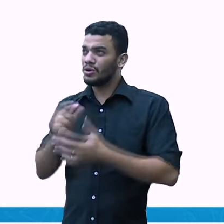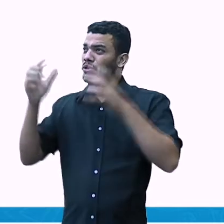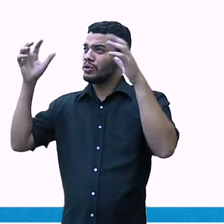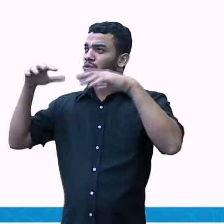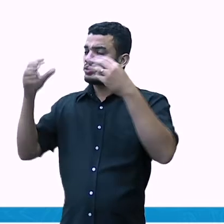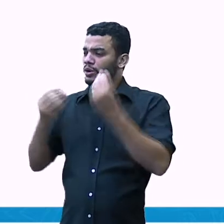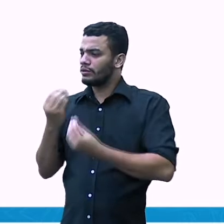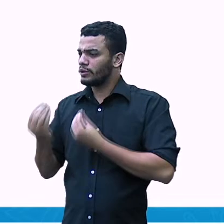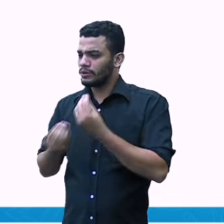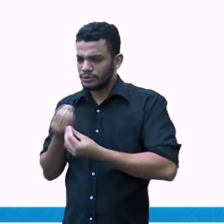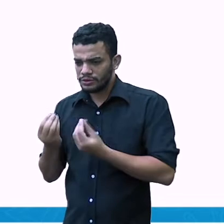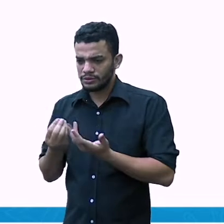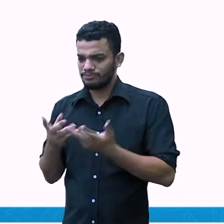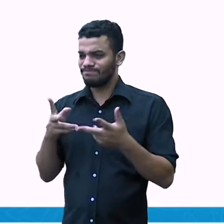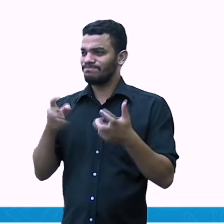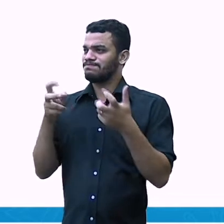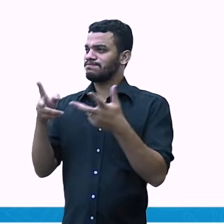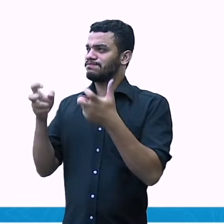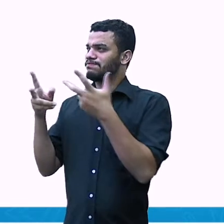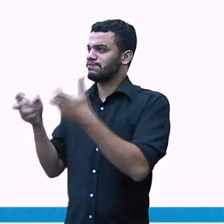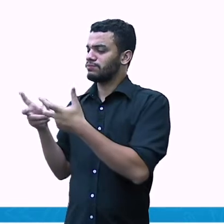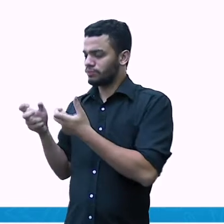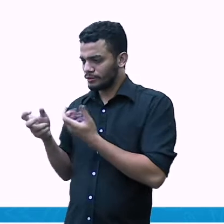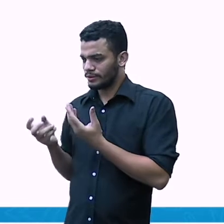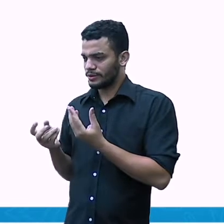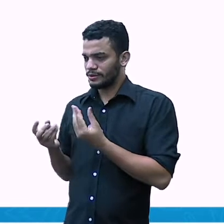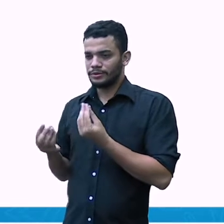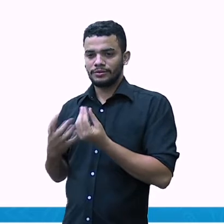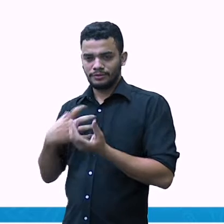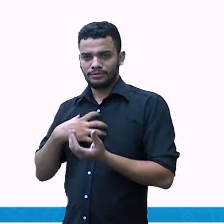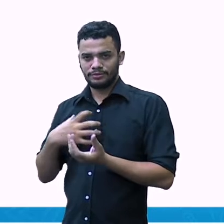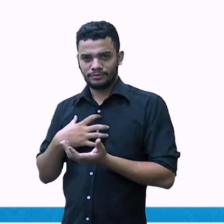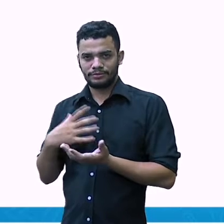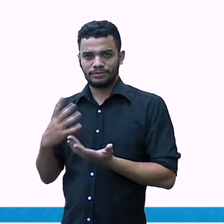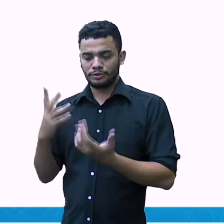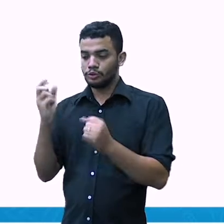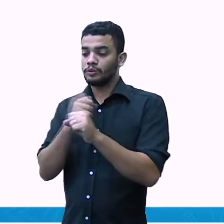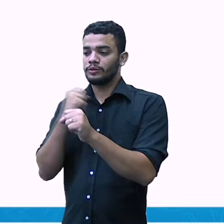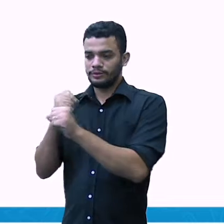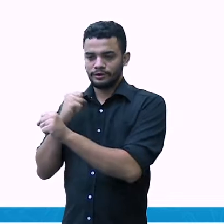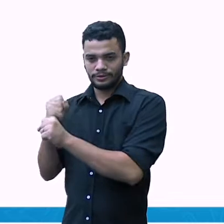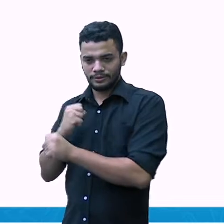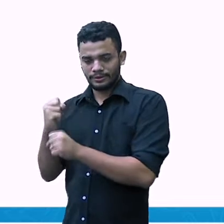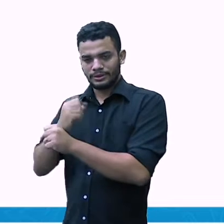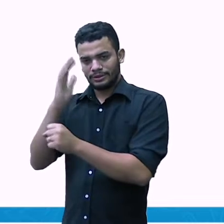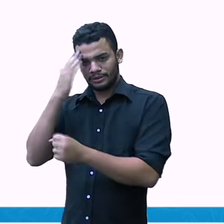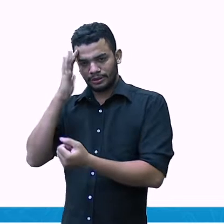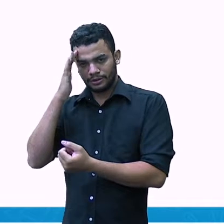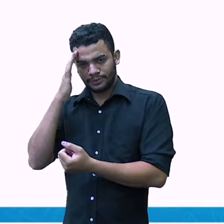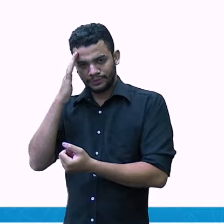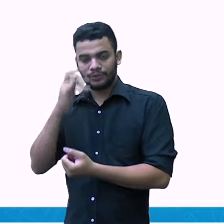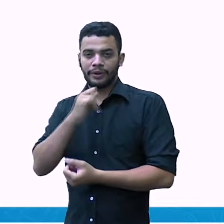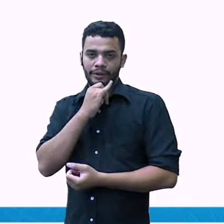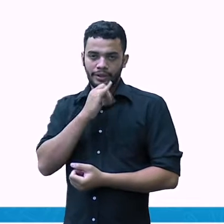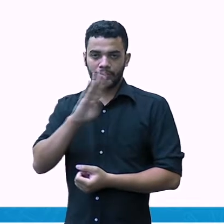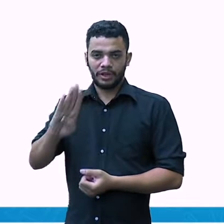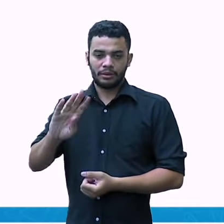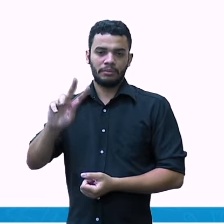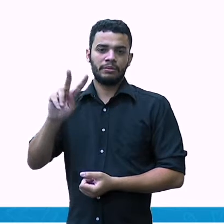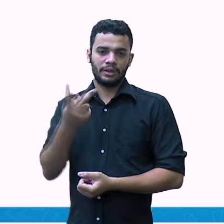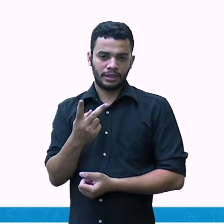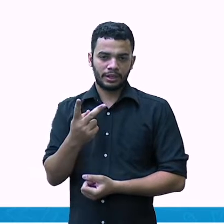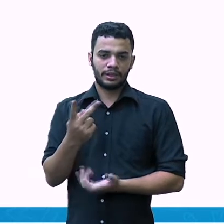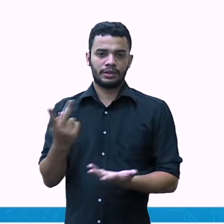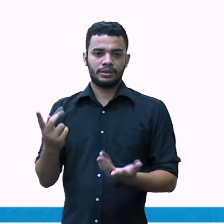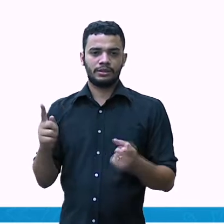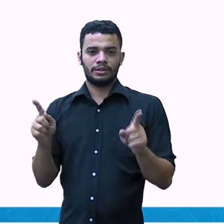muito organizadas, como Belo Horizonte, que fica em Minas Gerais, Brasília, que é o Distrito Federal, Goiânia,